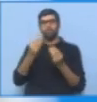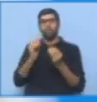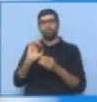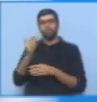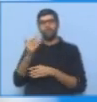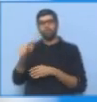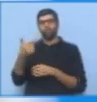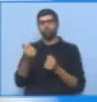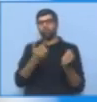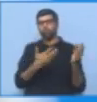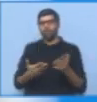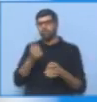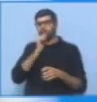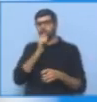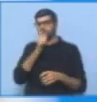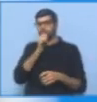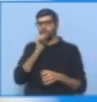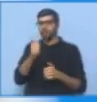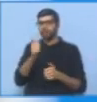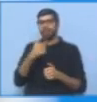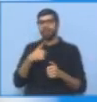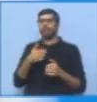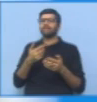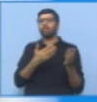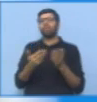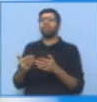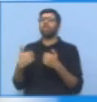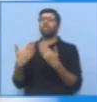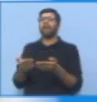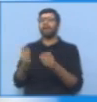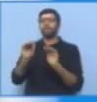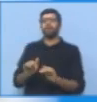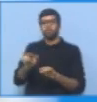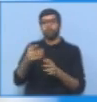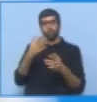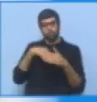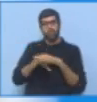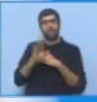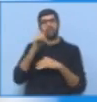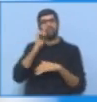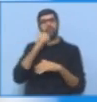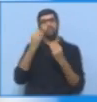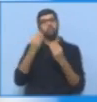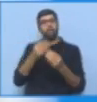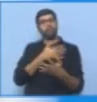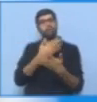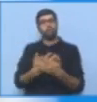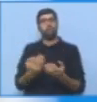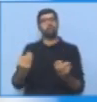e depois dos convidados terem bebido bem, serve o inferior. Mas tu guardaste o vinho bom até agora.